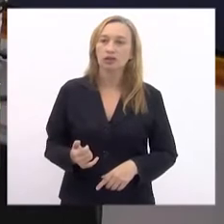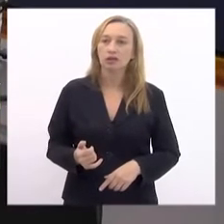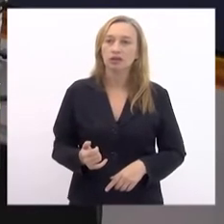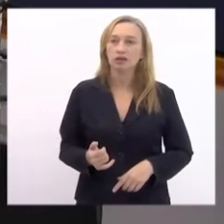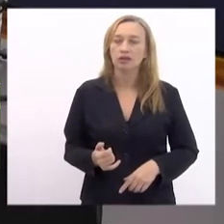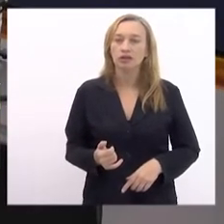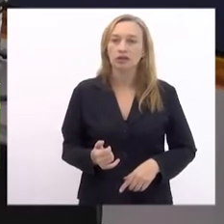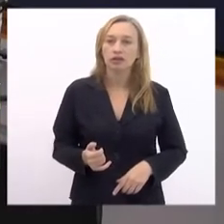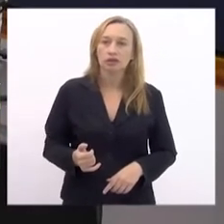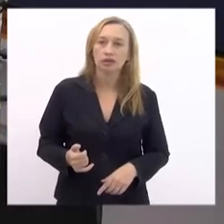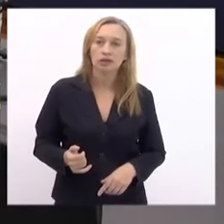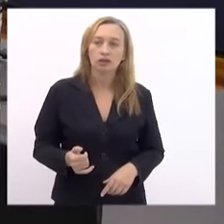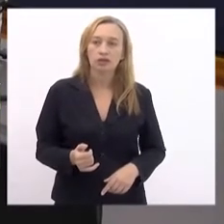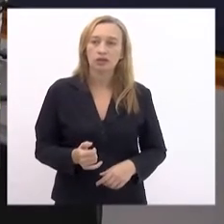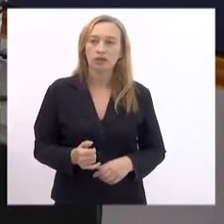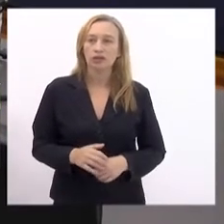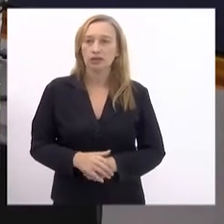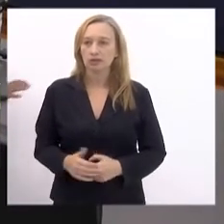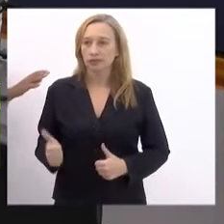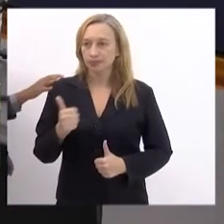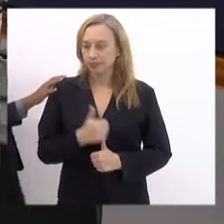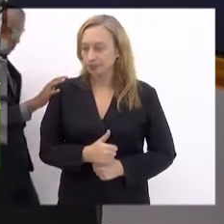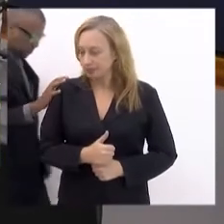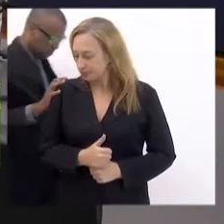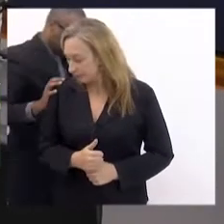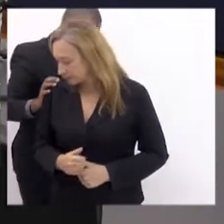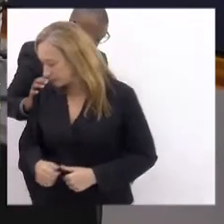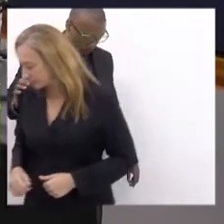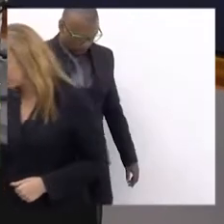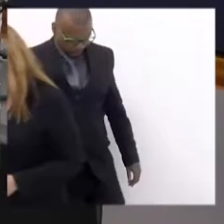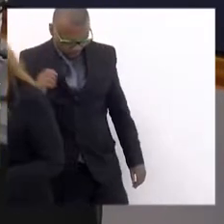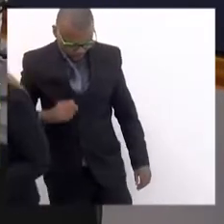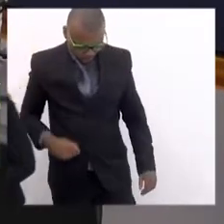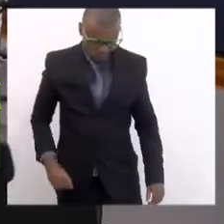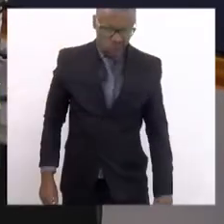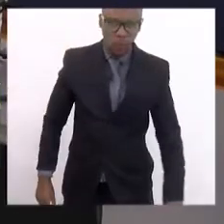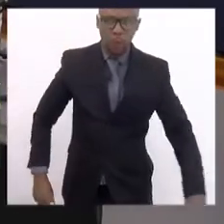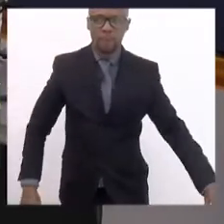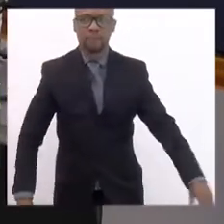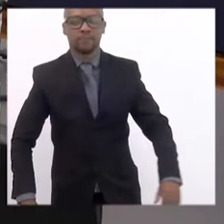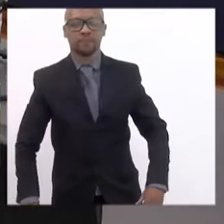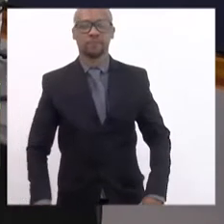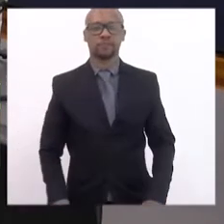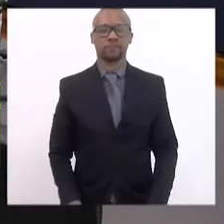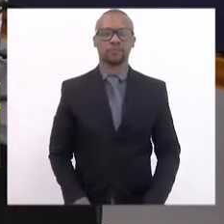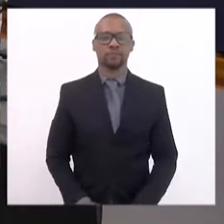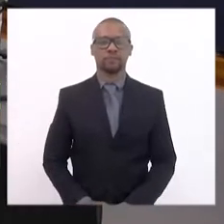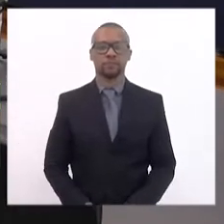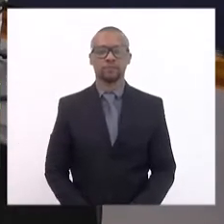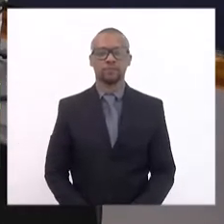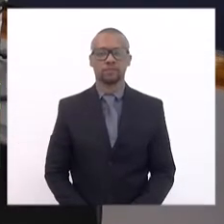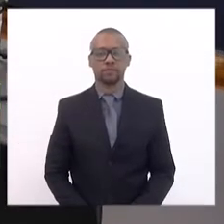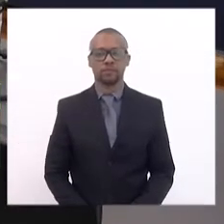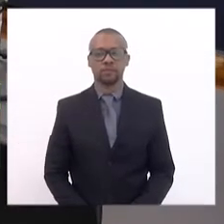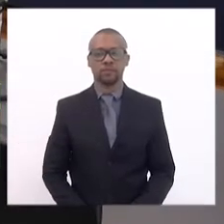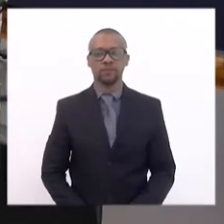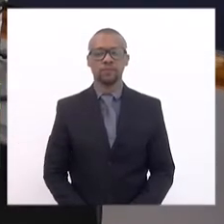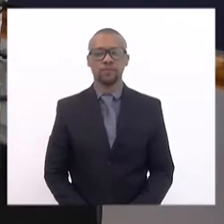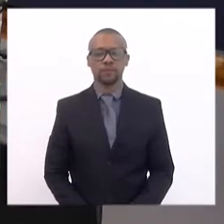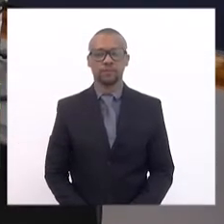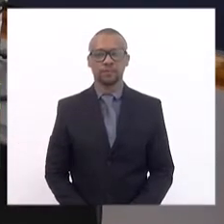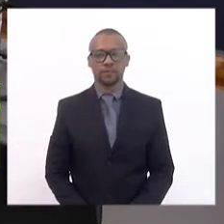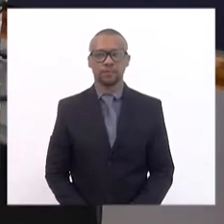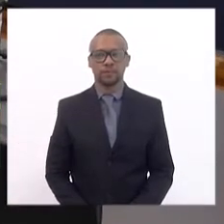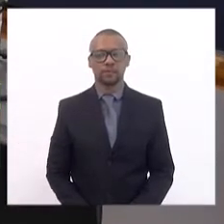para a cidade do Rio de Janeiro, para o estado do Rio, sobretudo para que essa grande demanda da economia solidária, que é a existência de centros públicos,